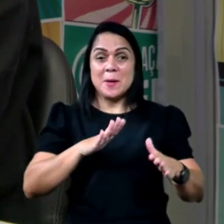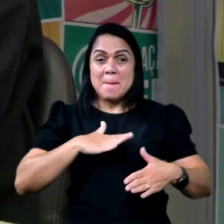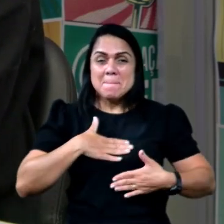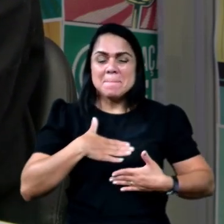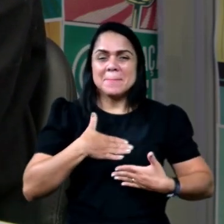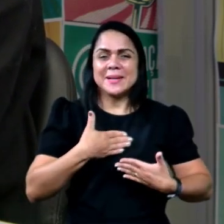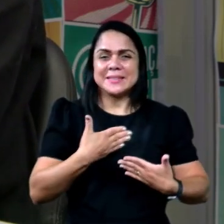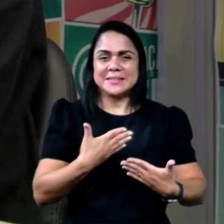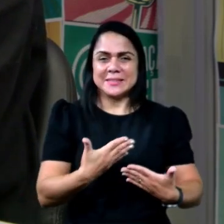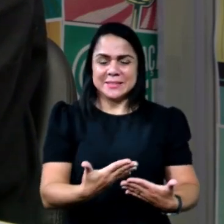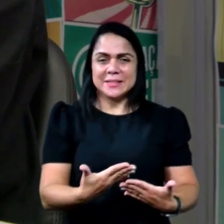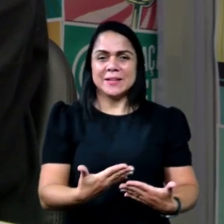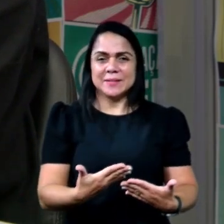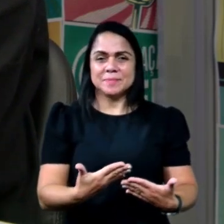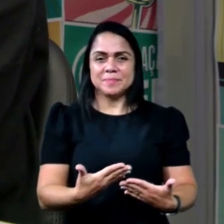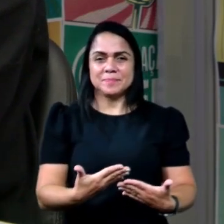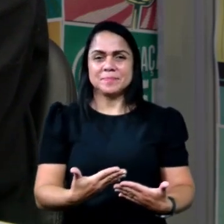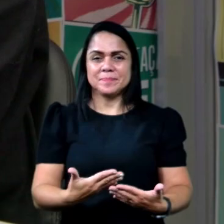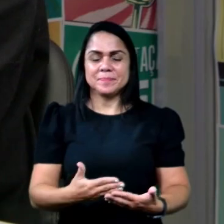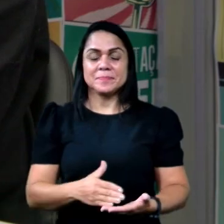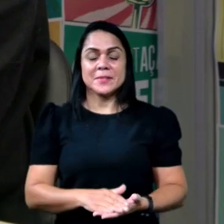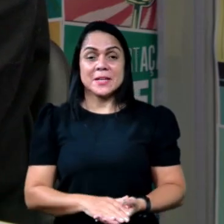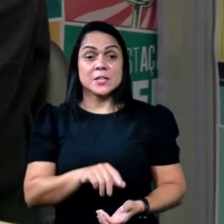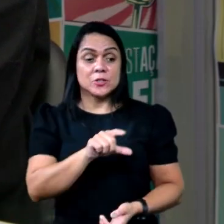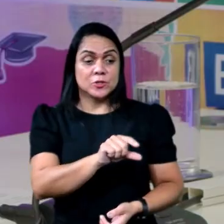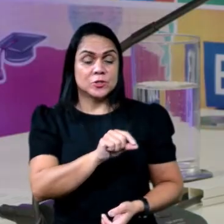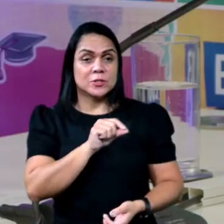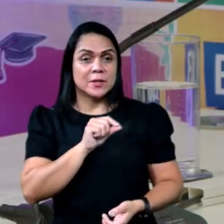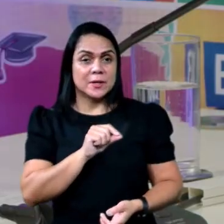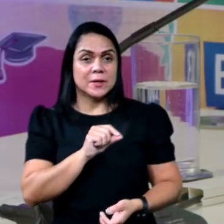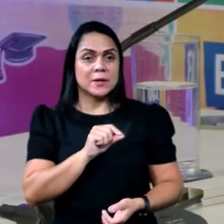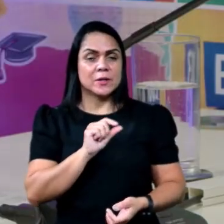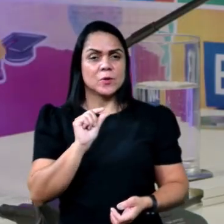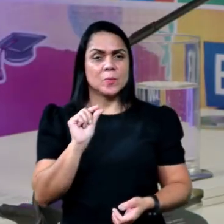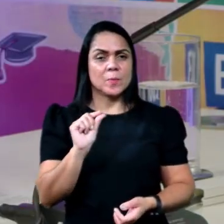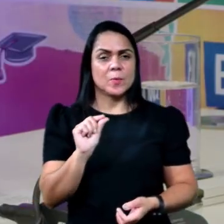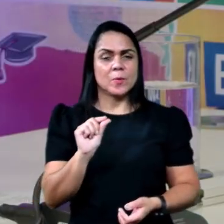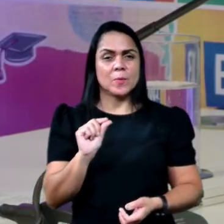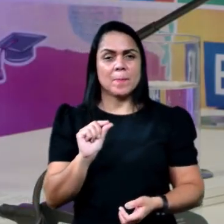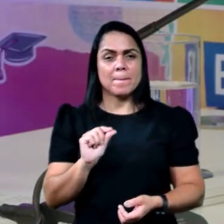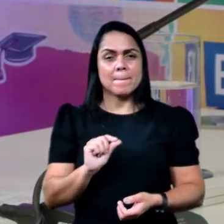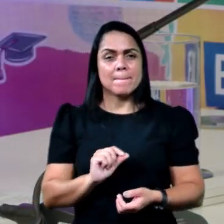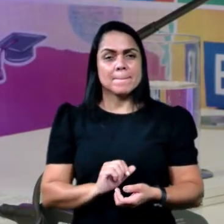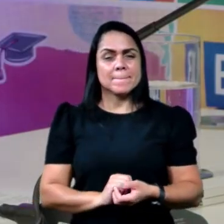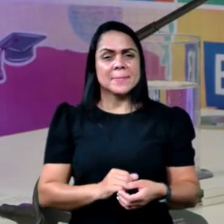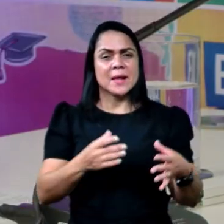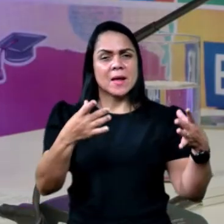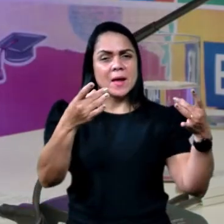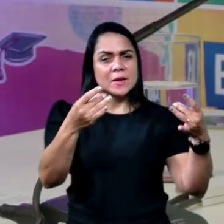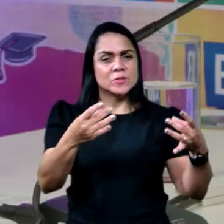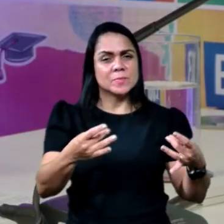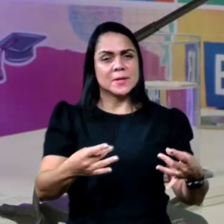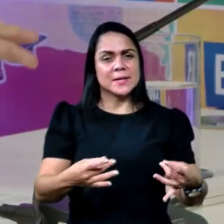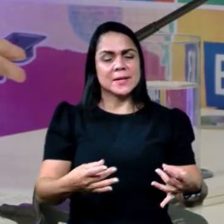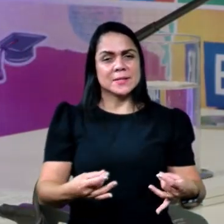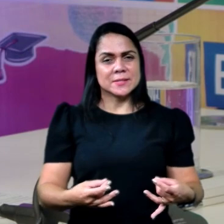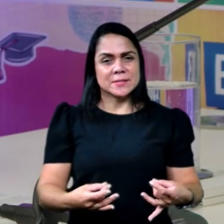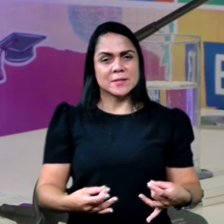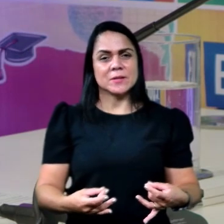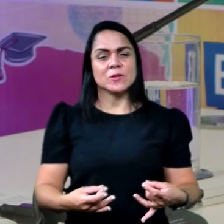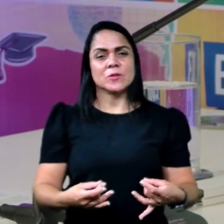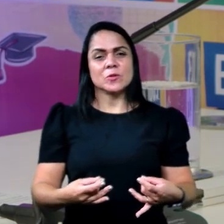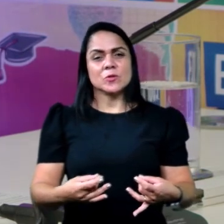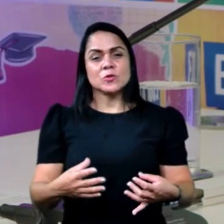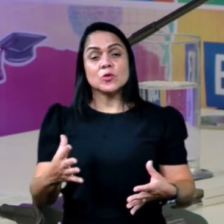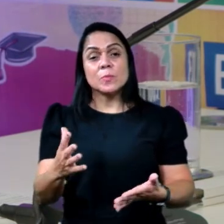política das cozinhas solidárias. Queria só destacar um pouquinho, que parece que foi um pouco rápido, a explicação sobre a